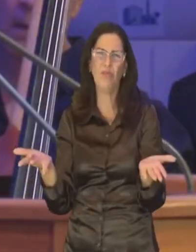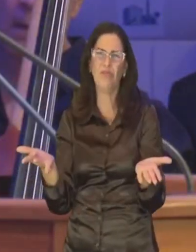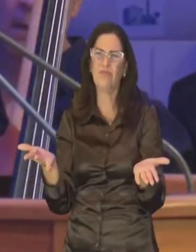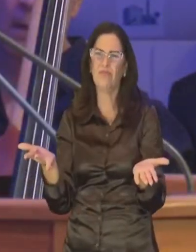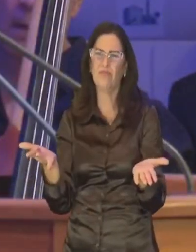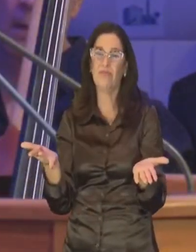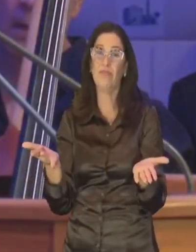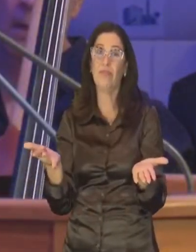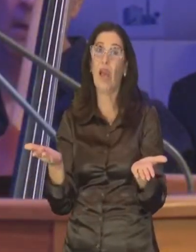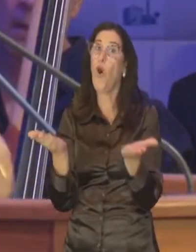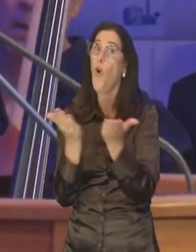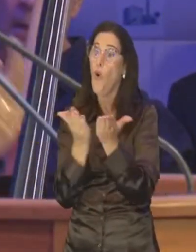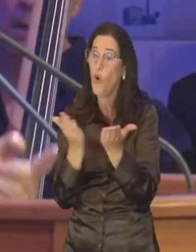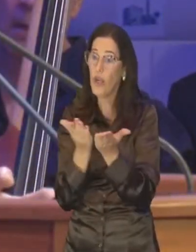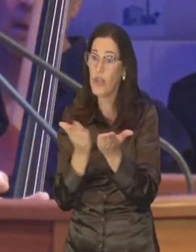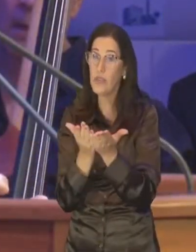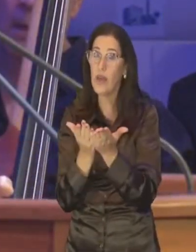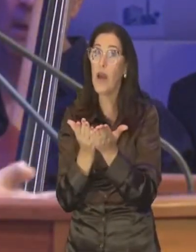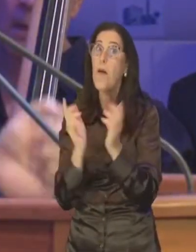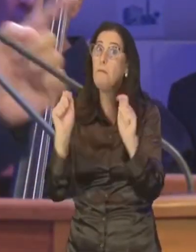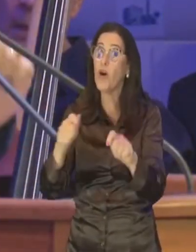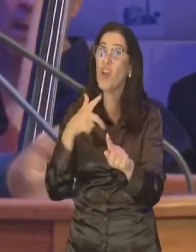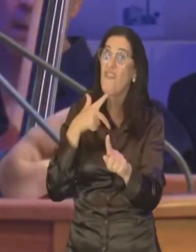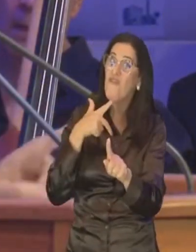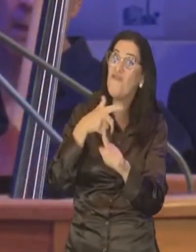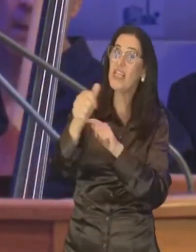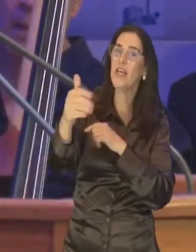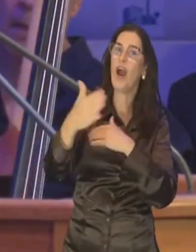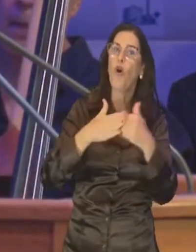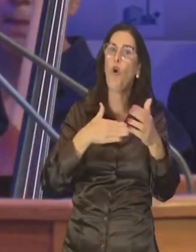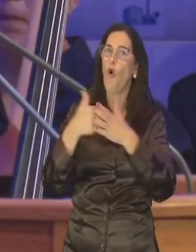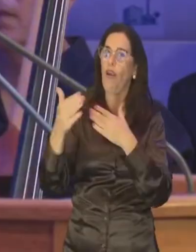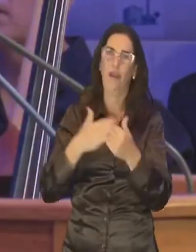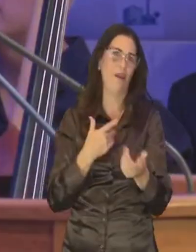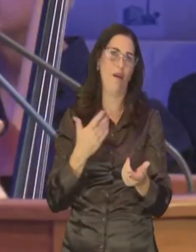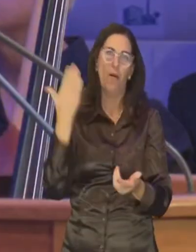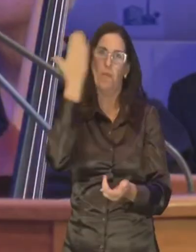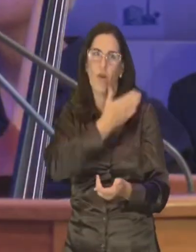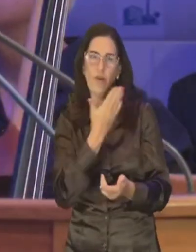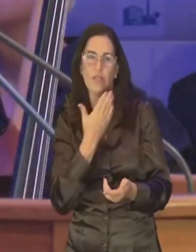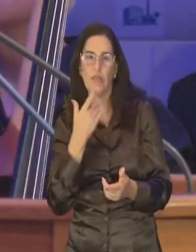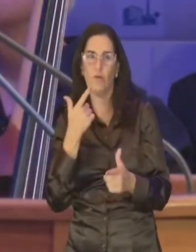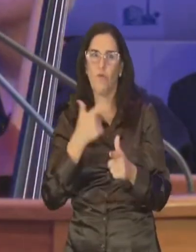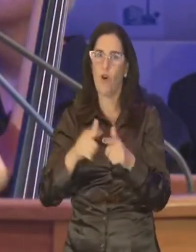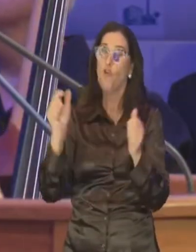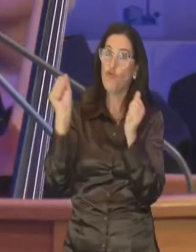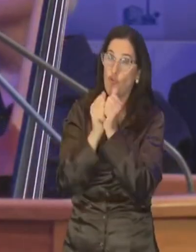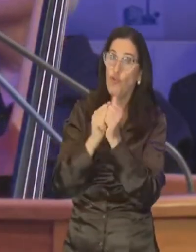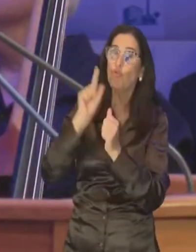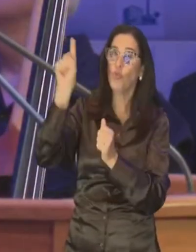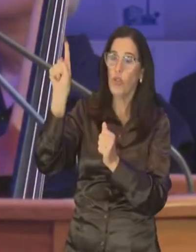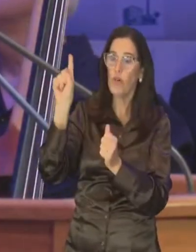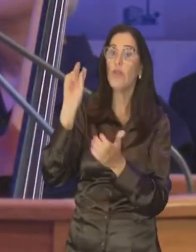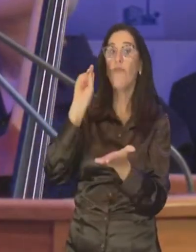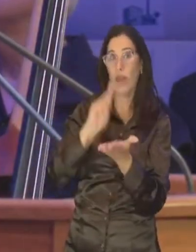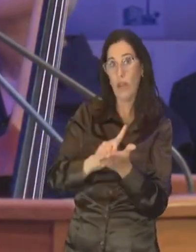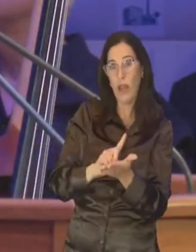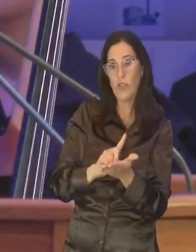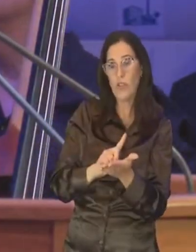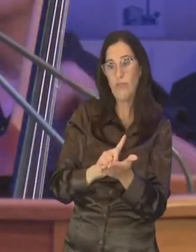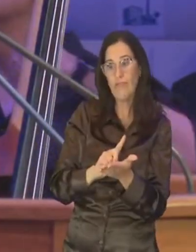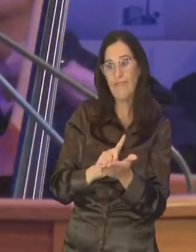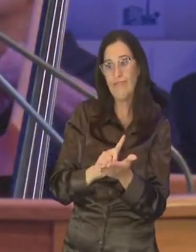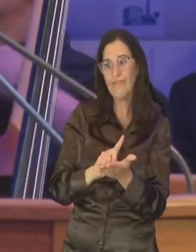O cristão, ele pode vencer qualquer provação com Deus. Isso é bíblico.